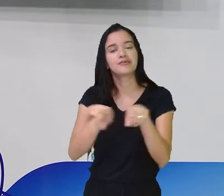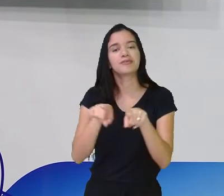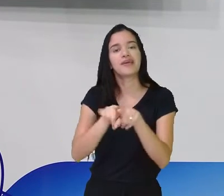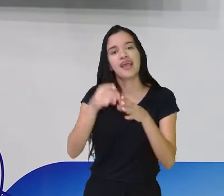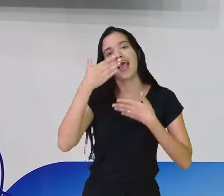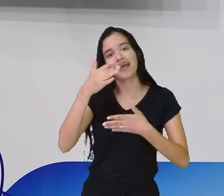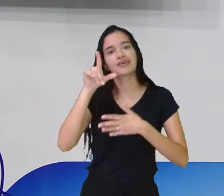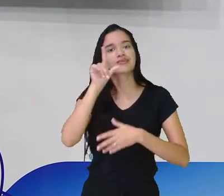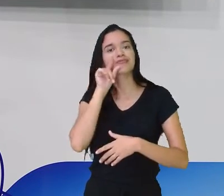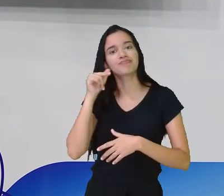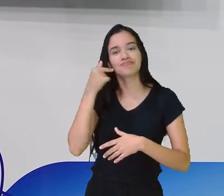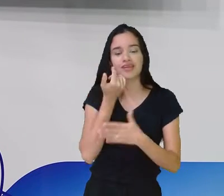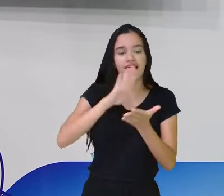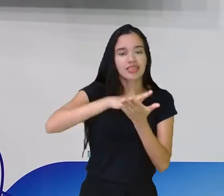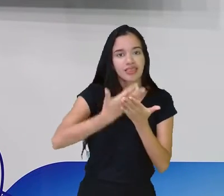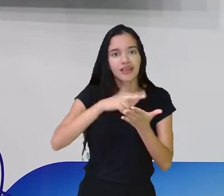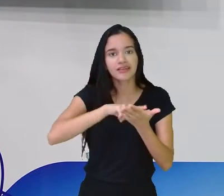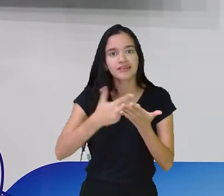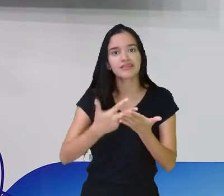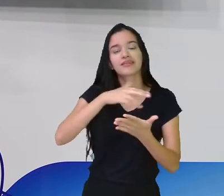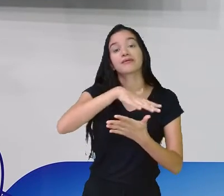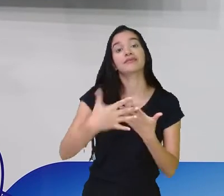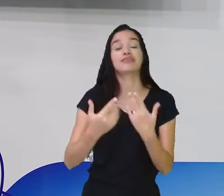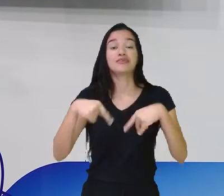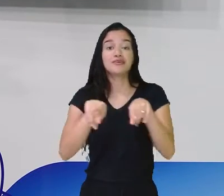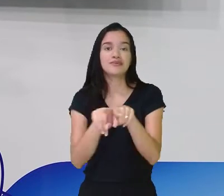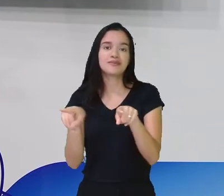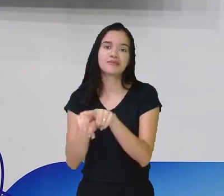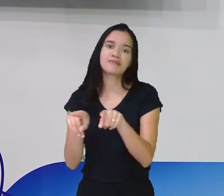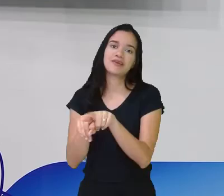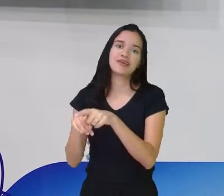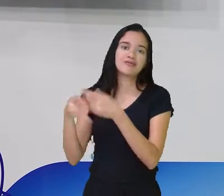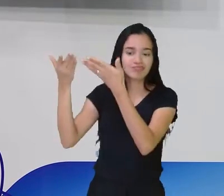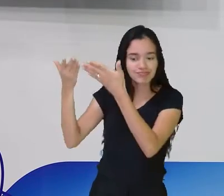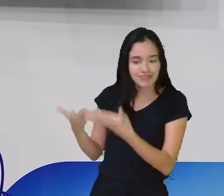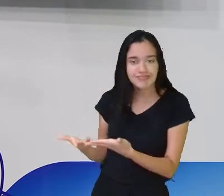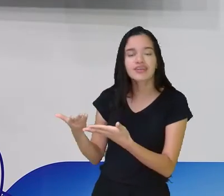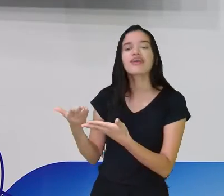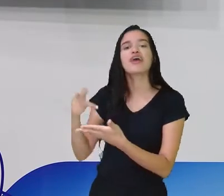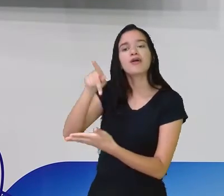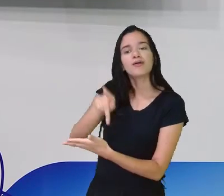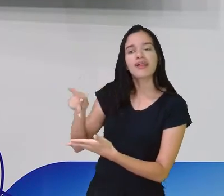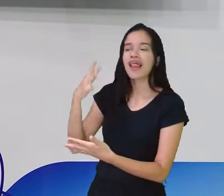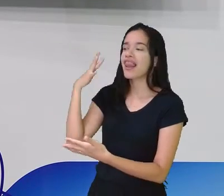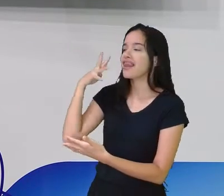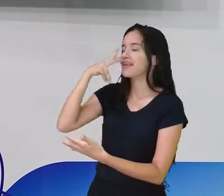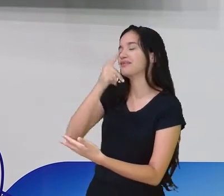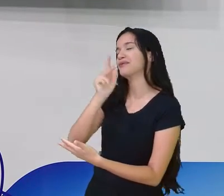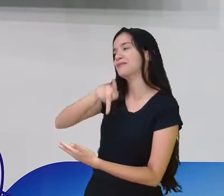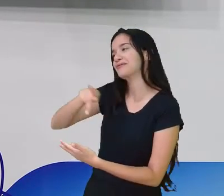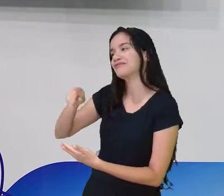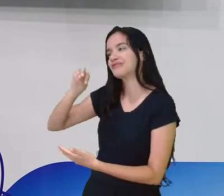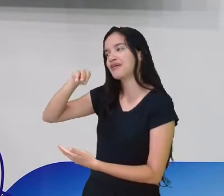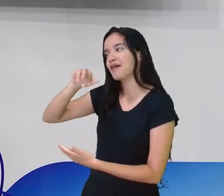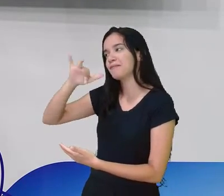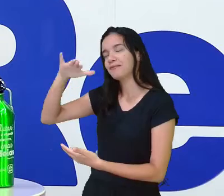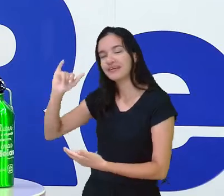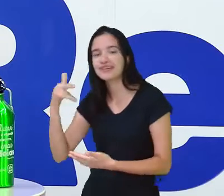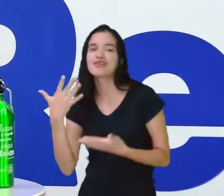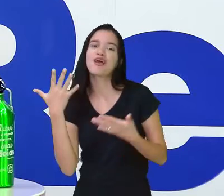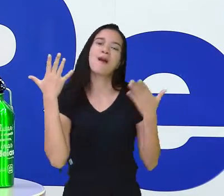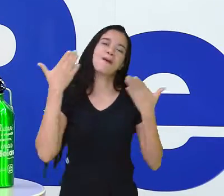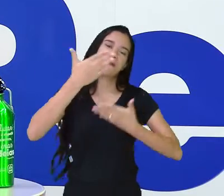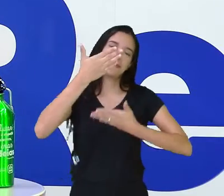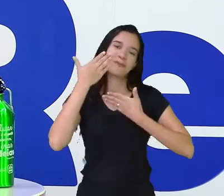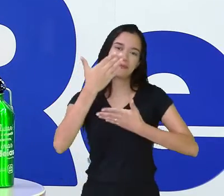que arrasou ali na interpretação. E a ela, claro, né, a linda e fina professora Márcia.